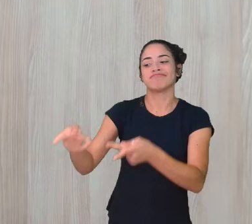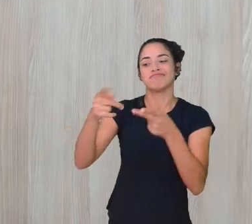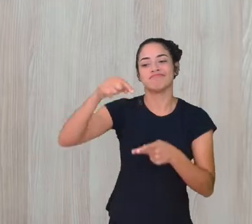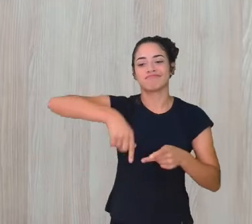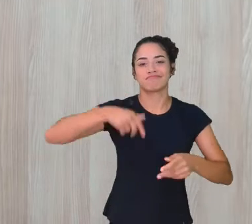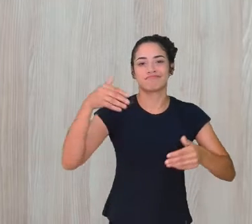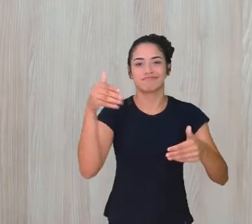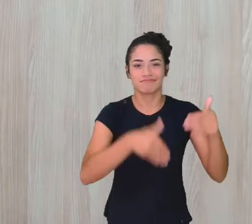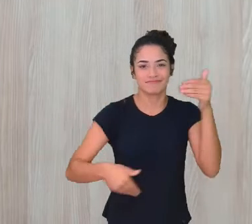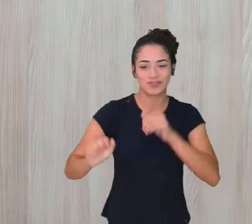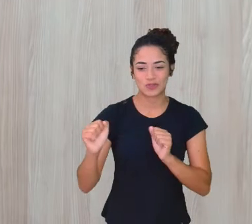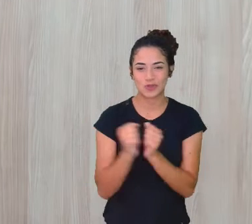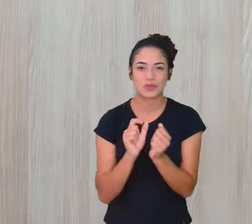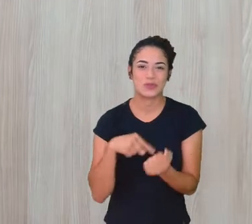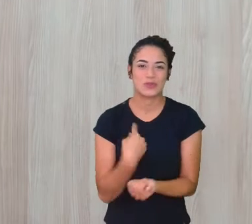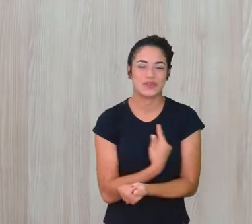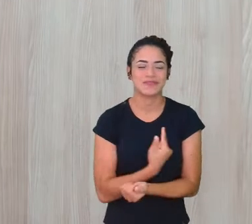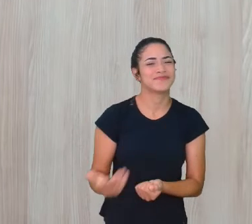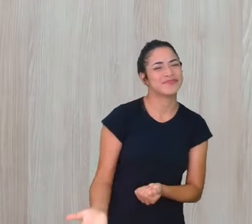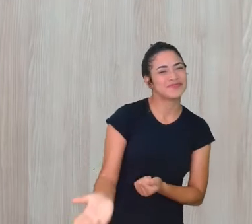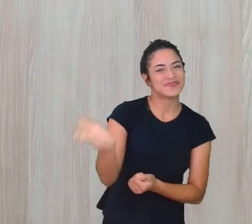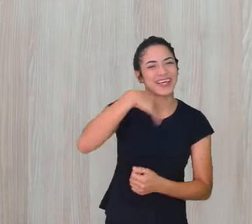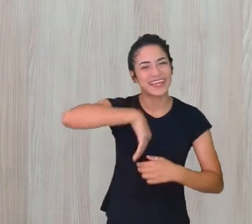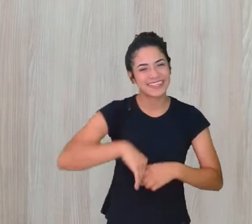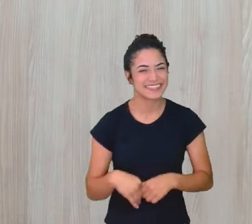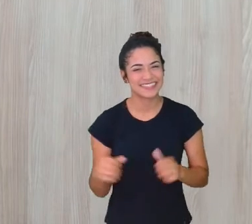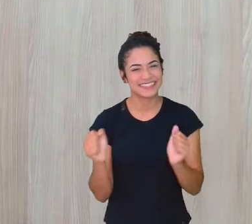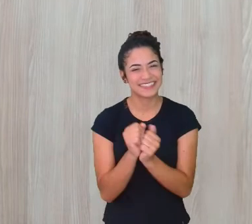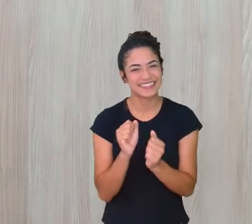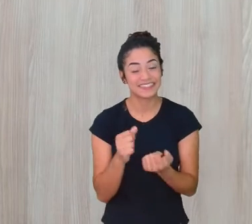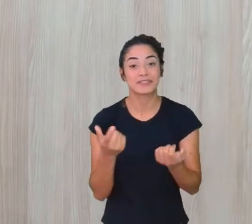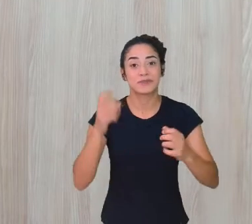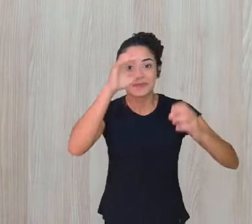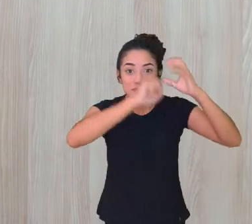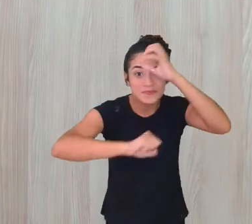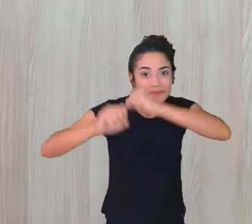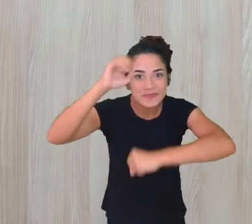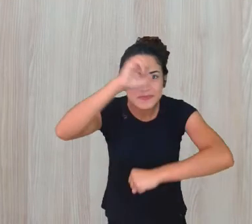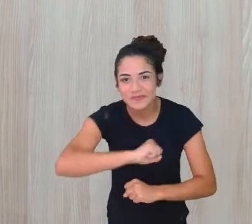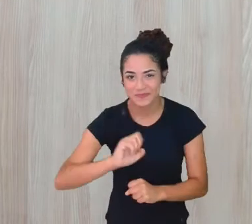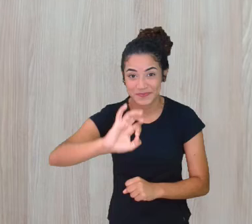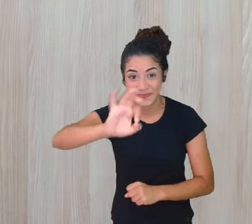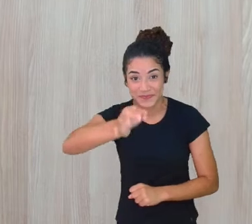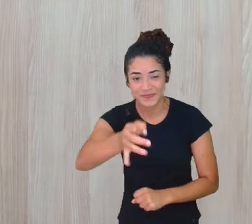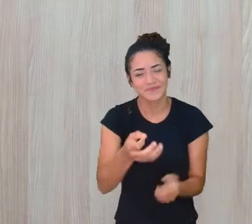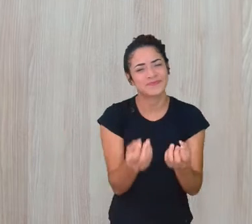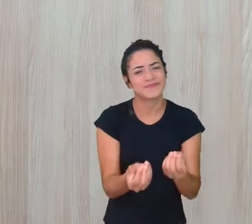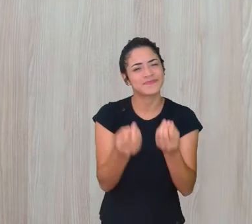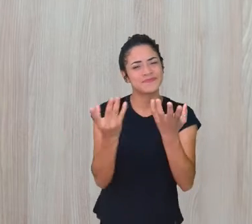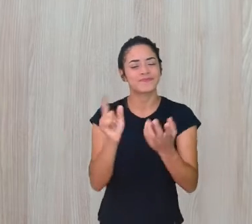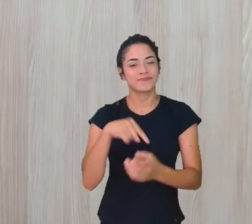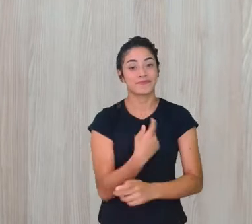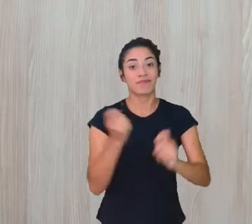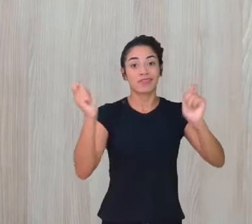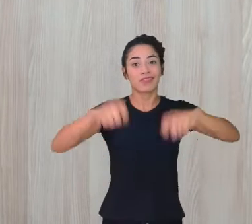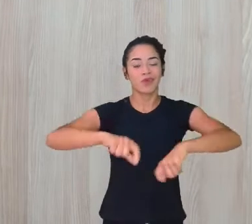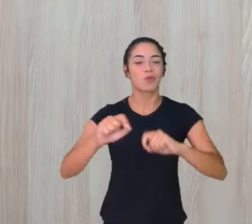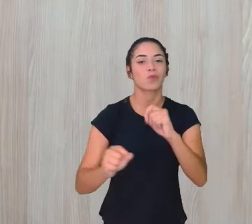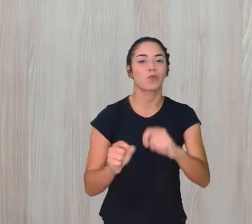com a gente. Olha que legal. Então, vem-se embora, vamos com a gente aqui aprender, certo? Para que a gente possa,